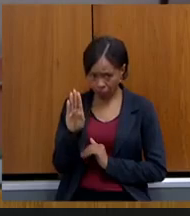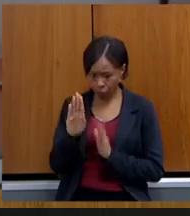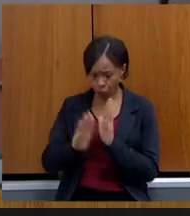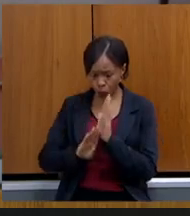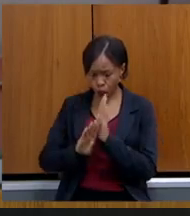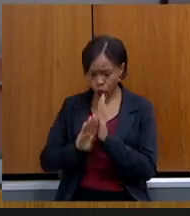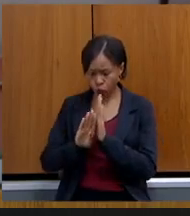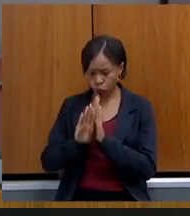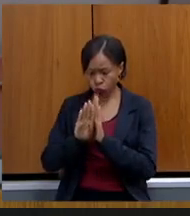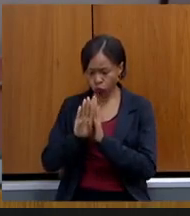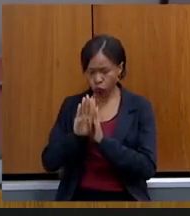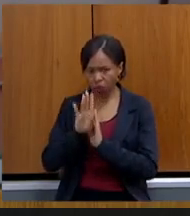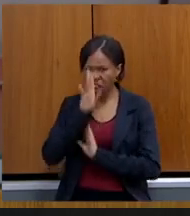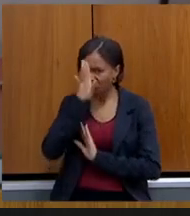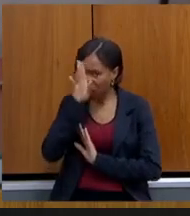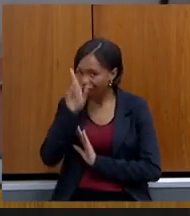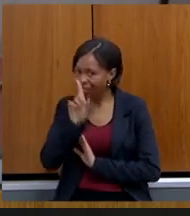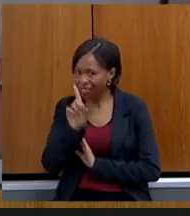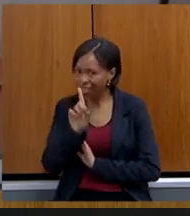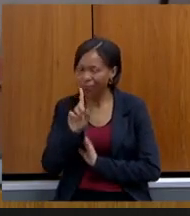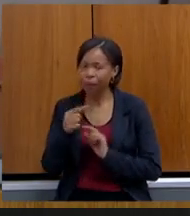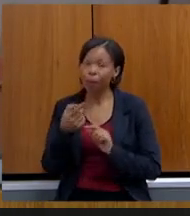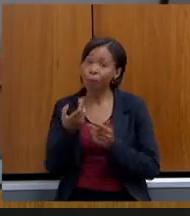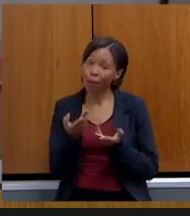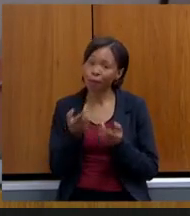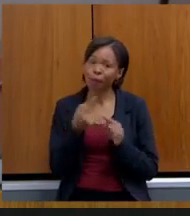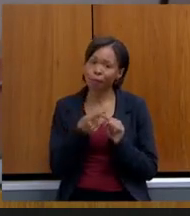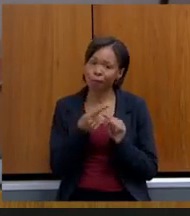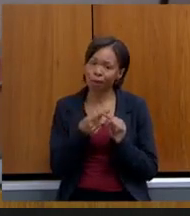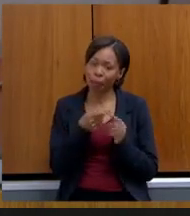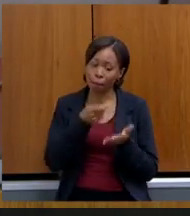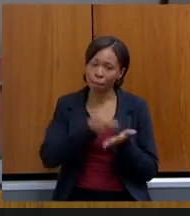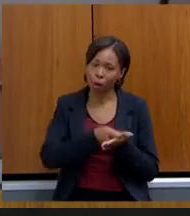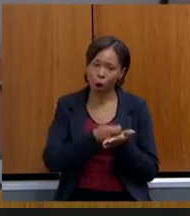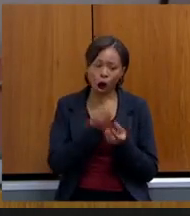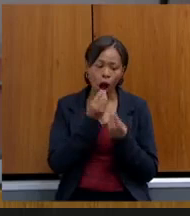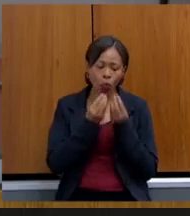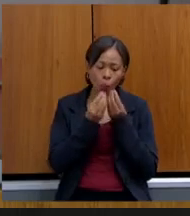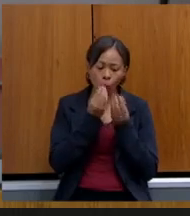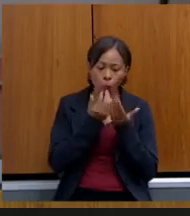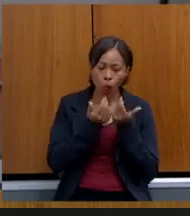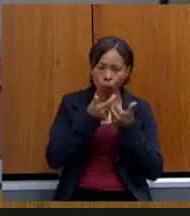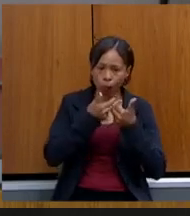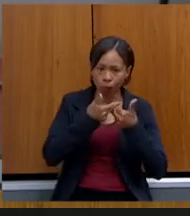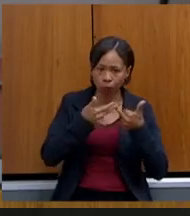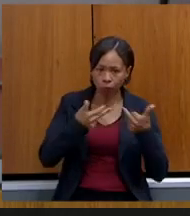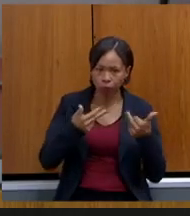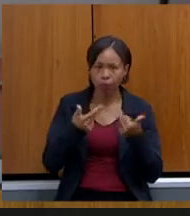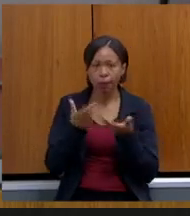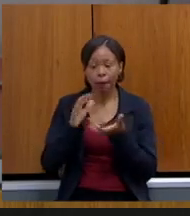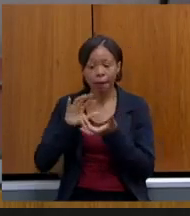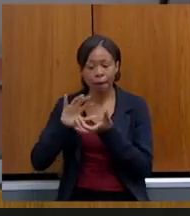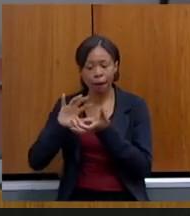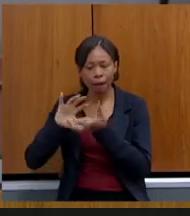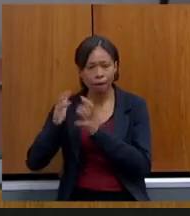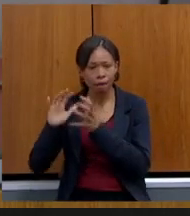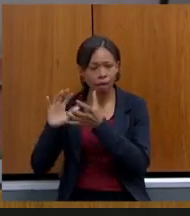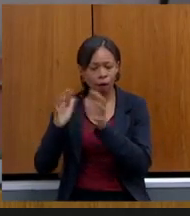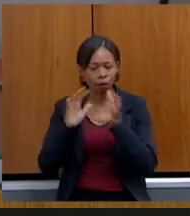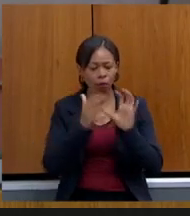Ideb subiu com oferta de merenda pagamento de merenda o Ideb subir o com reforma de escola